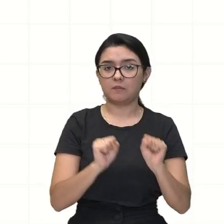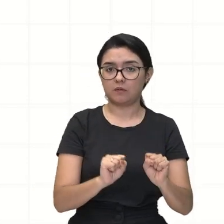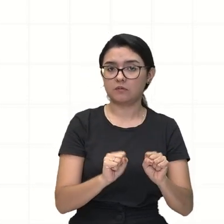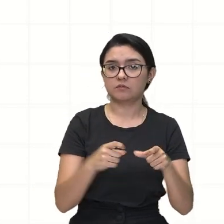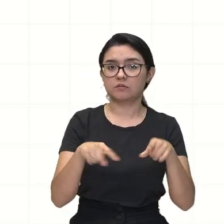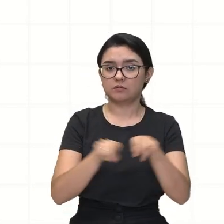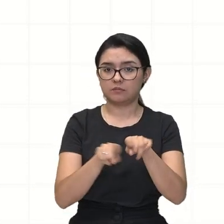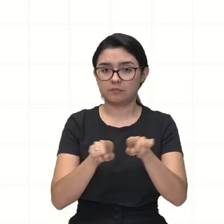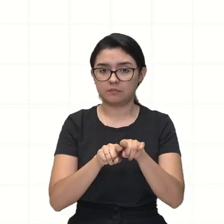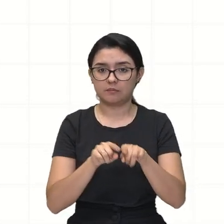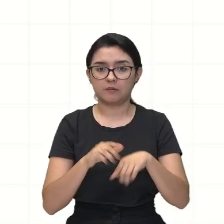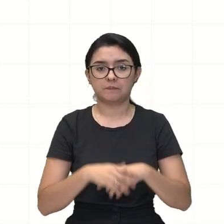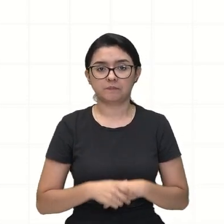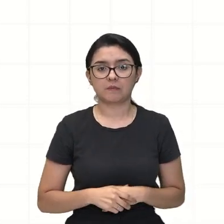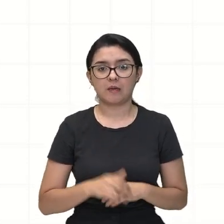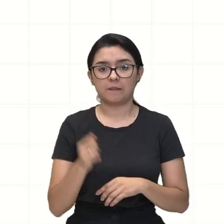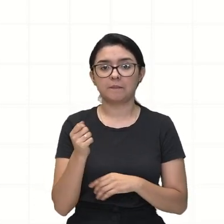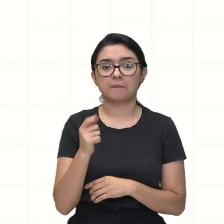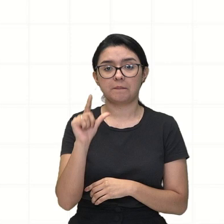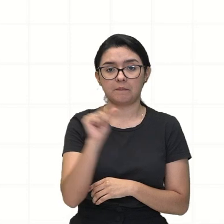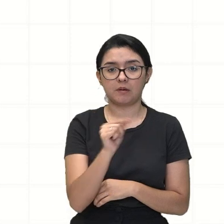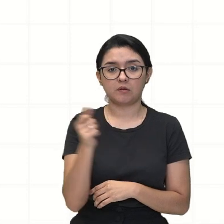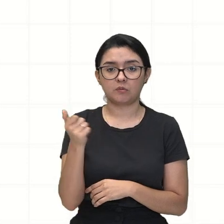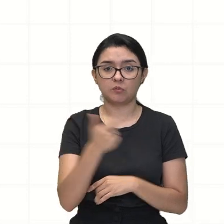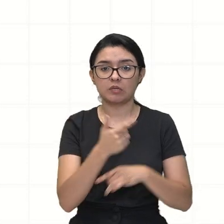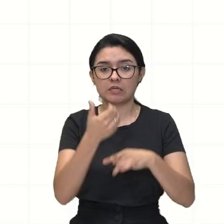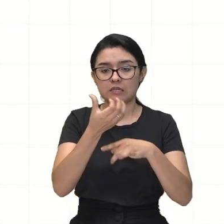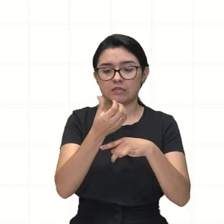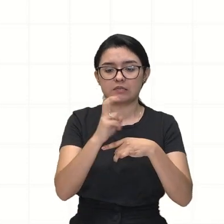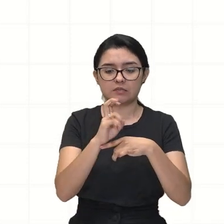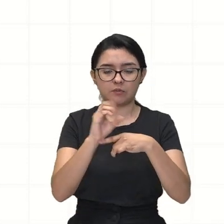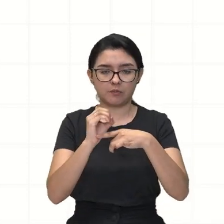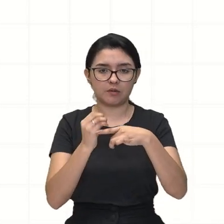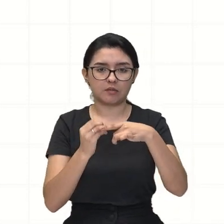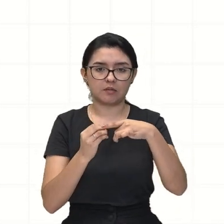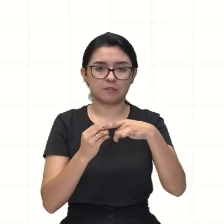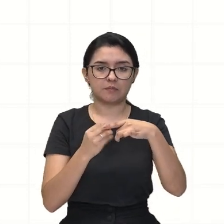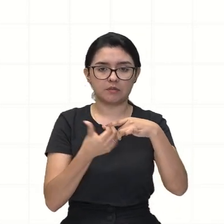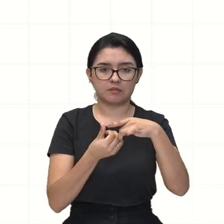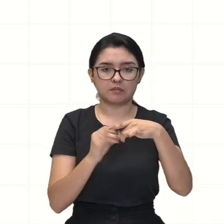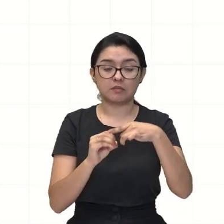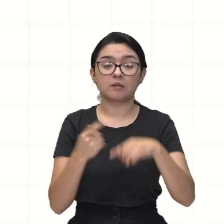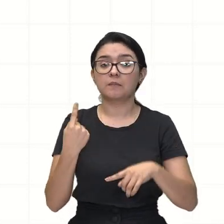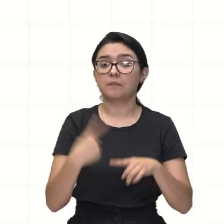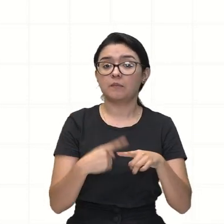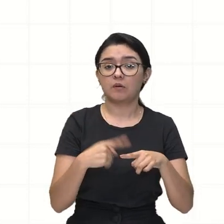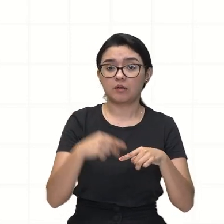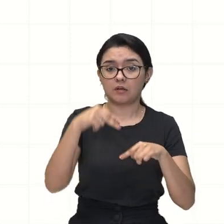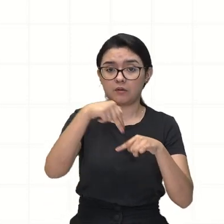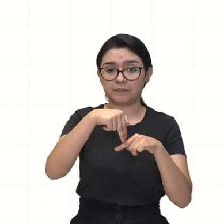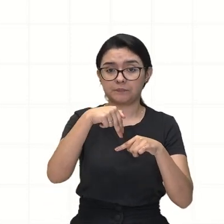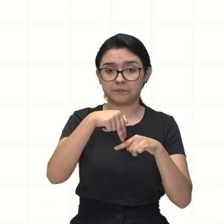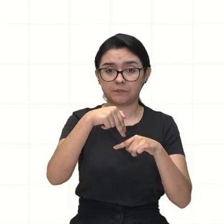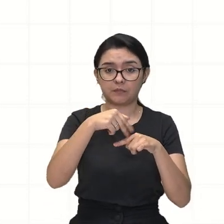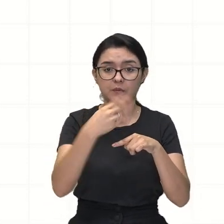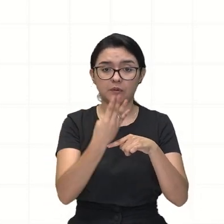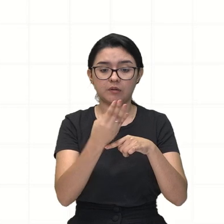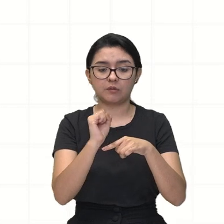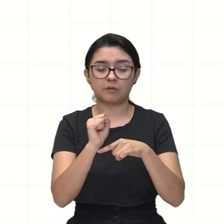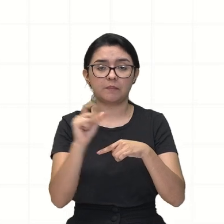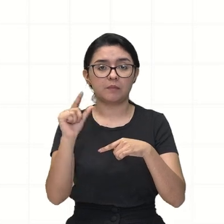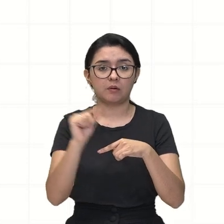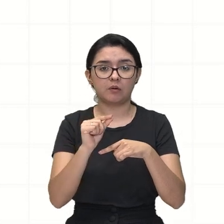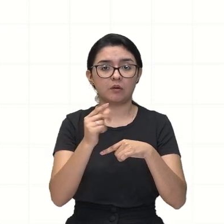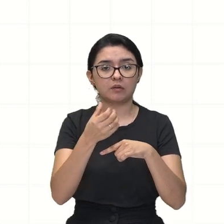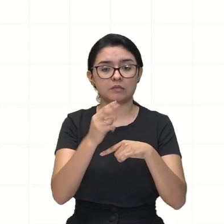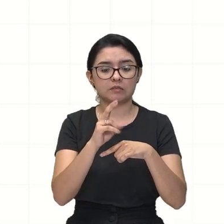60 é menor que 50 sobre 60. Por quê? O 48 é menor que o 50.